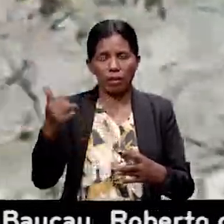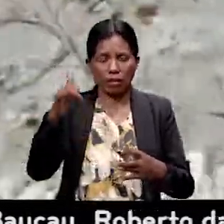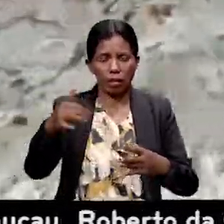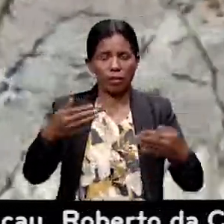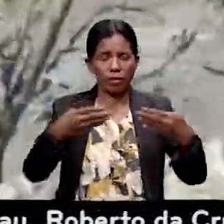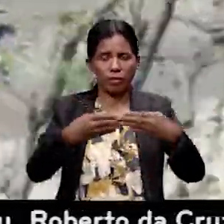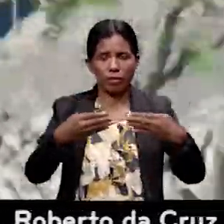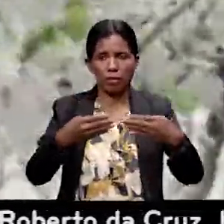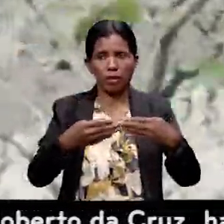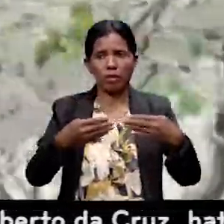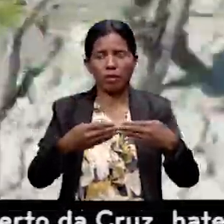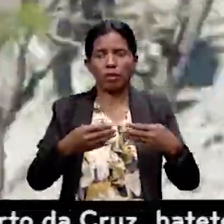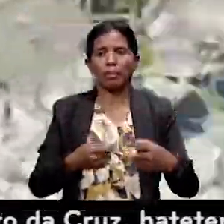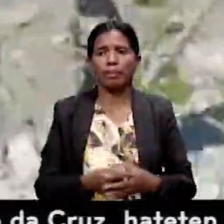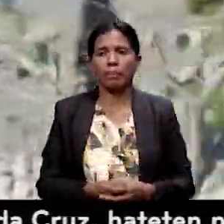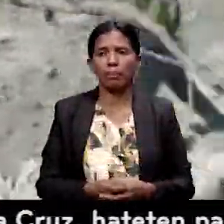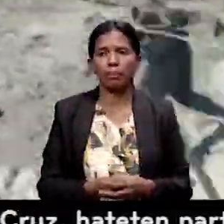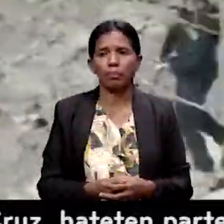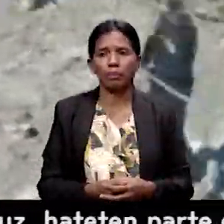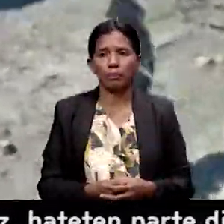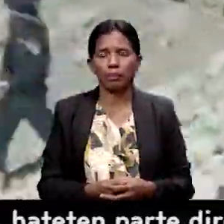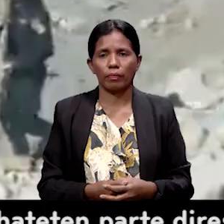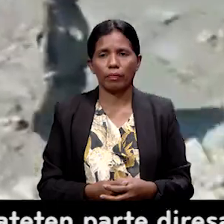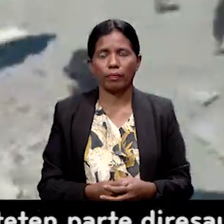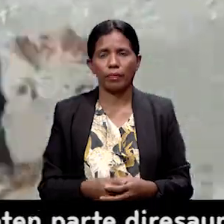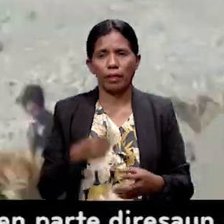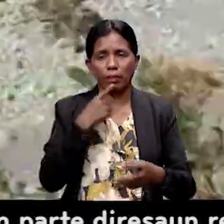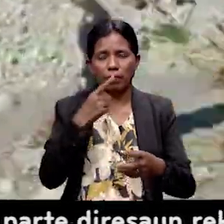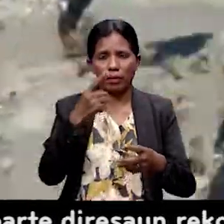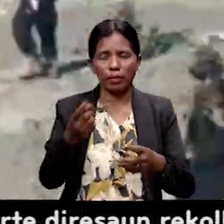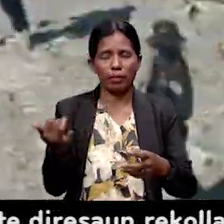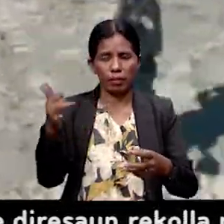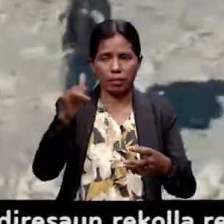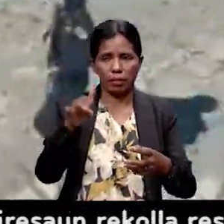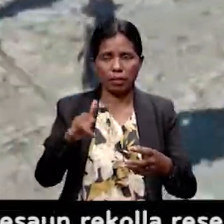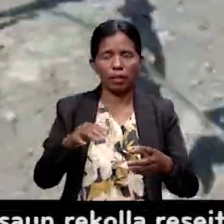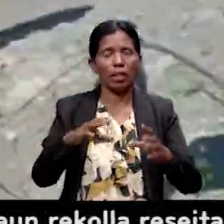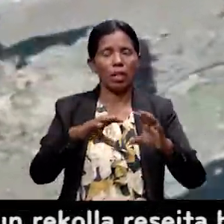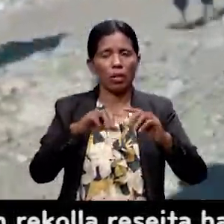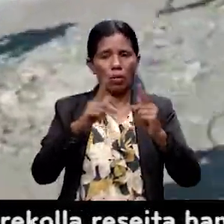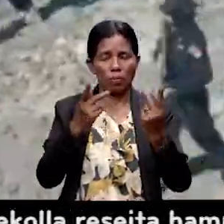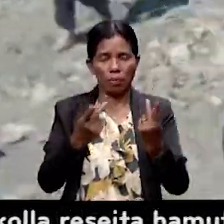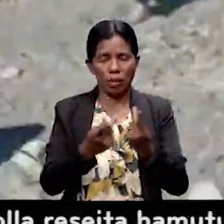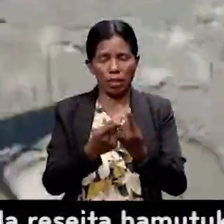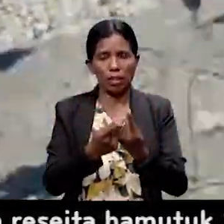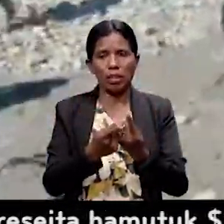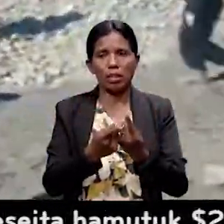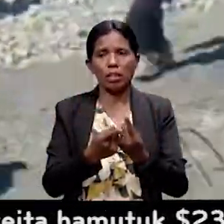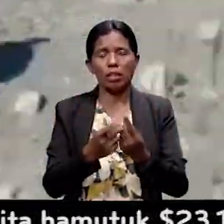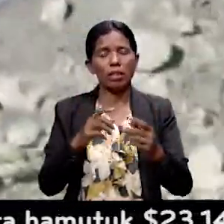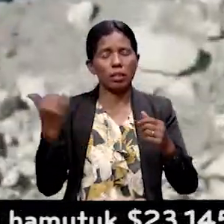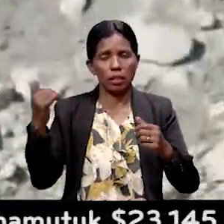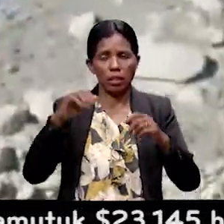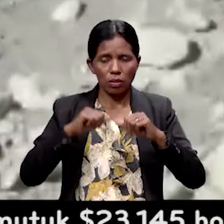Ba batla oren pública o COE, companhia ou pressão especiais, se irá continua